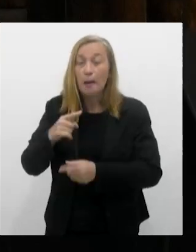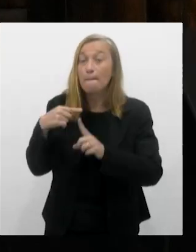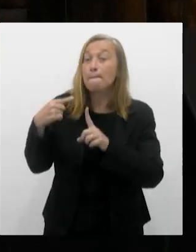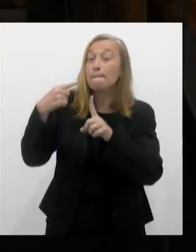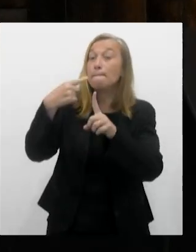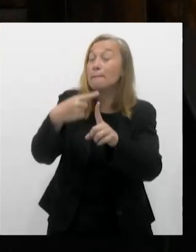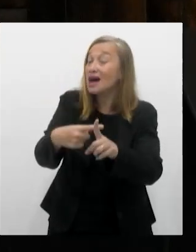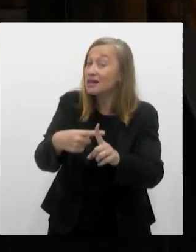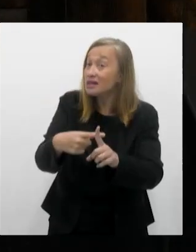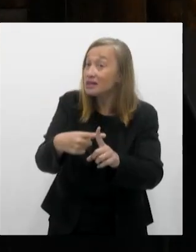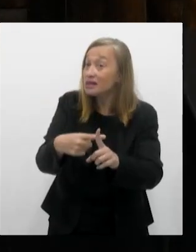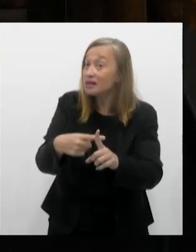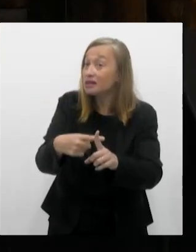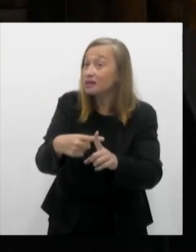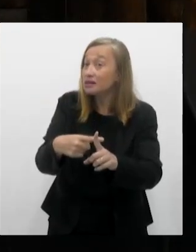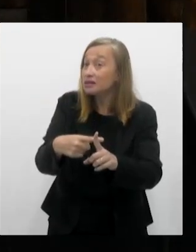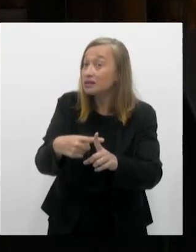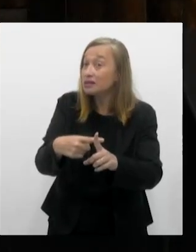mais